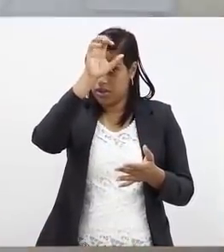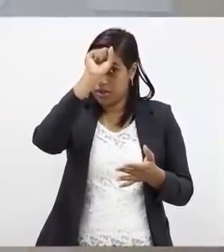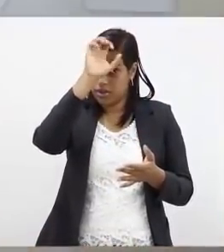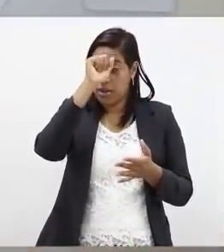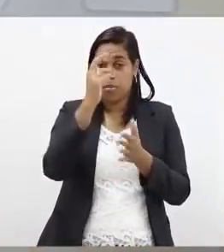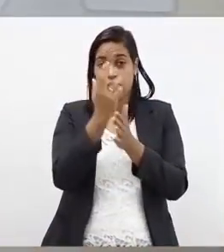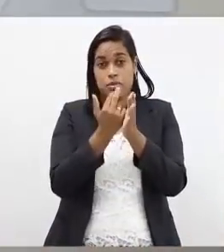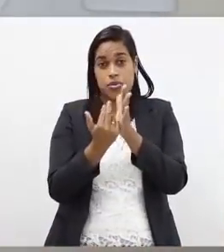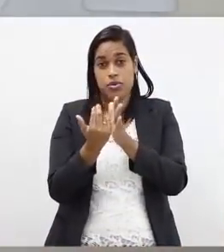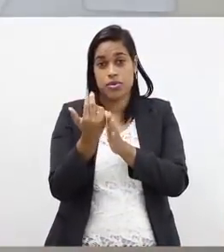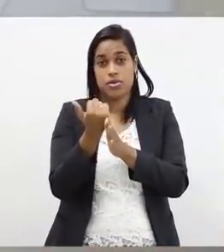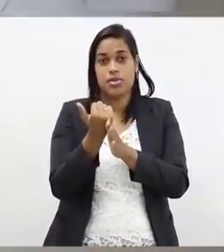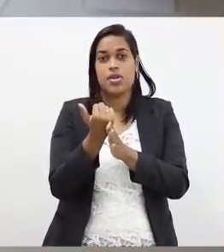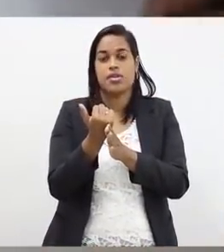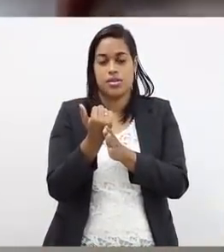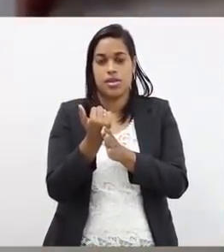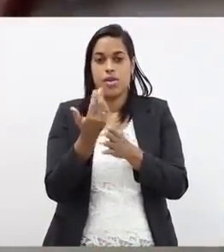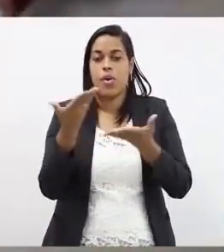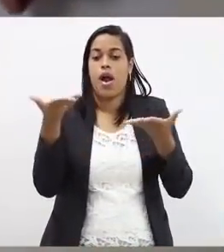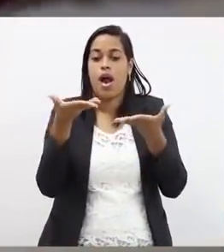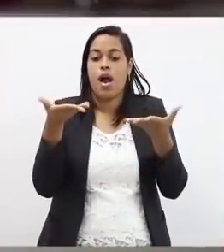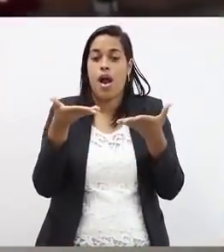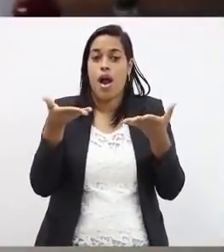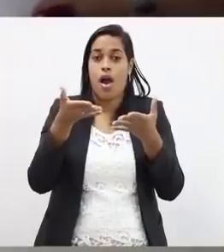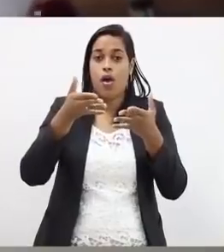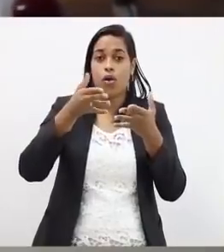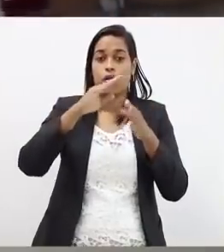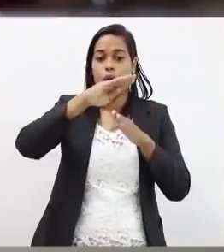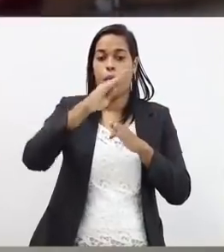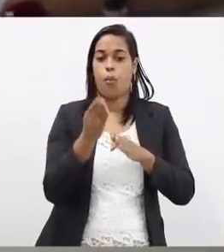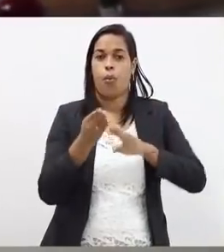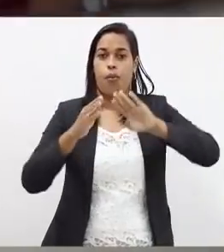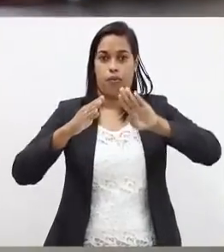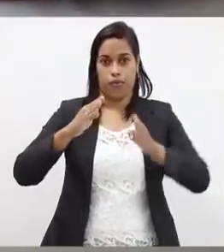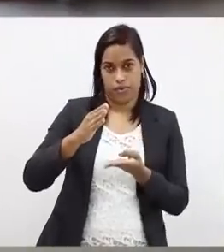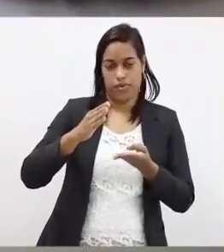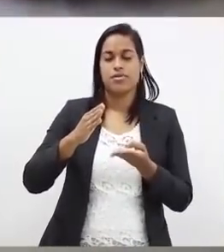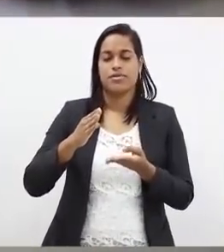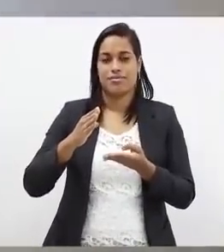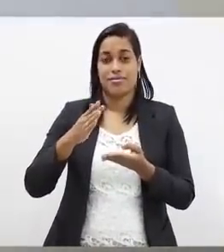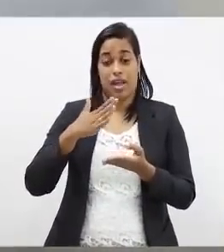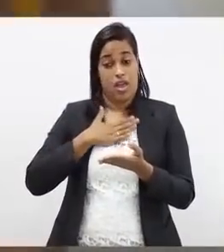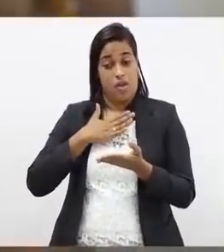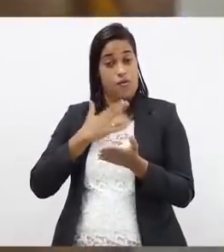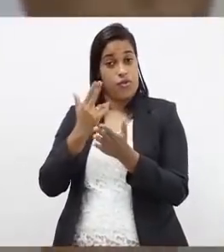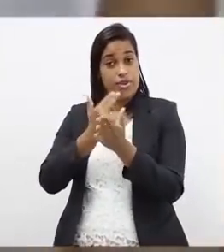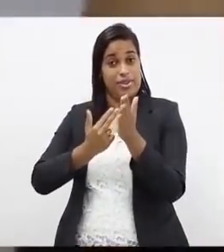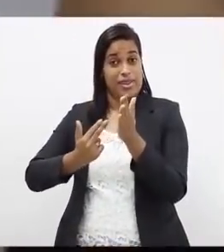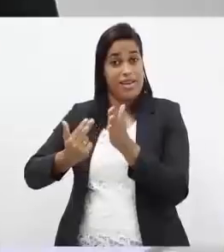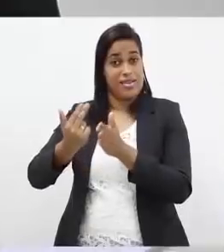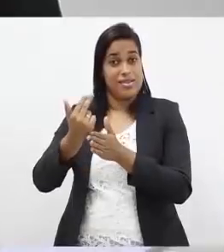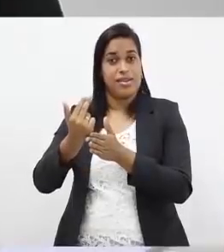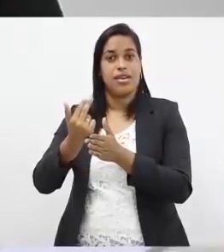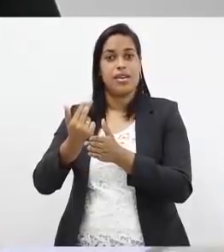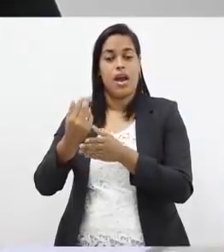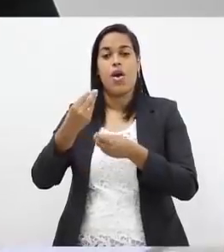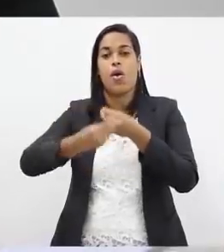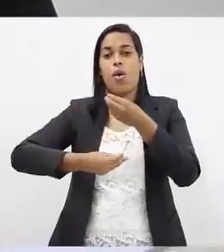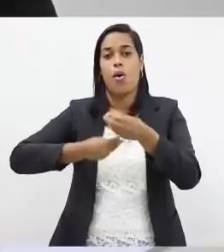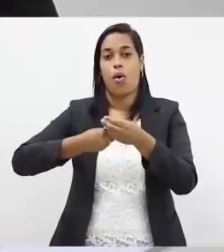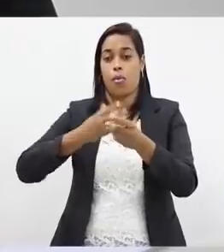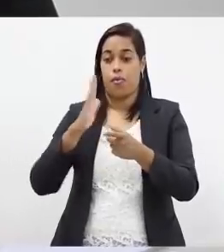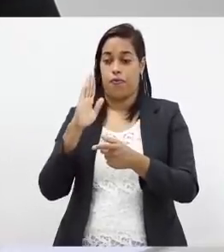o desenho de faces curvas. Eu vou desenhar a minha peça com